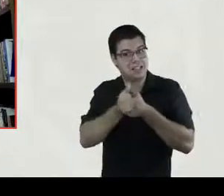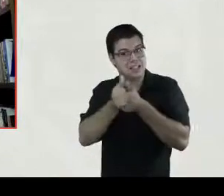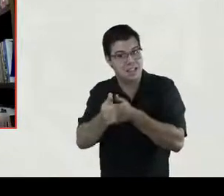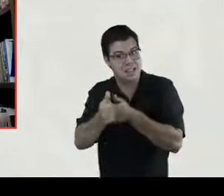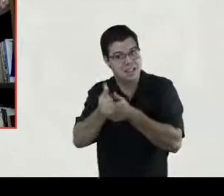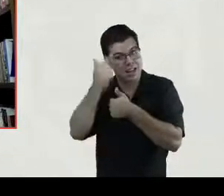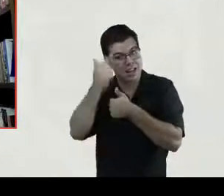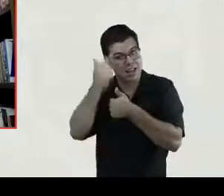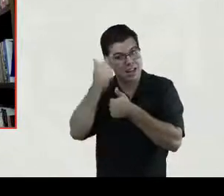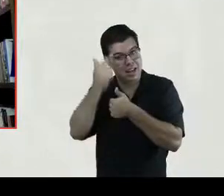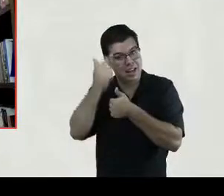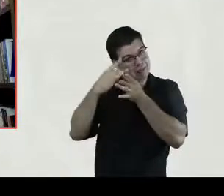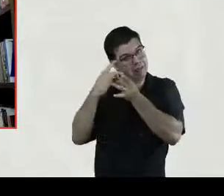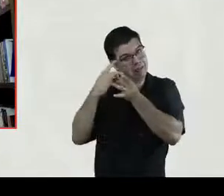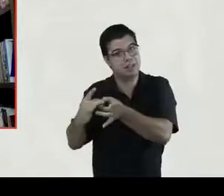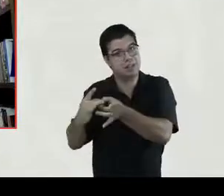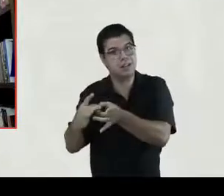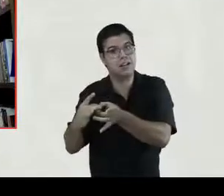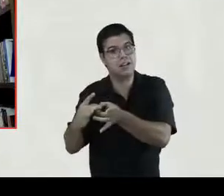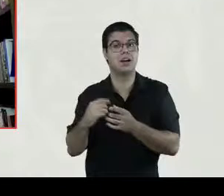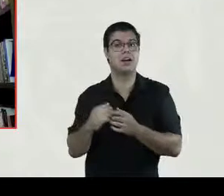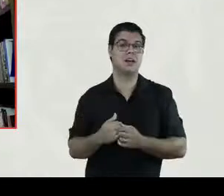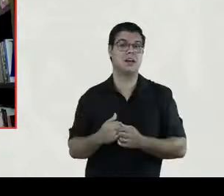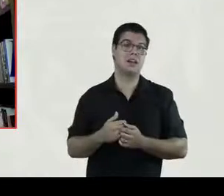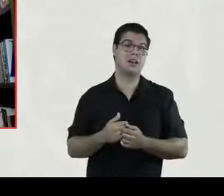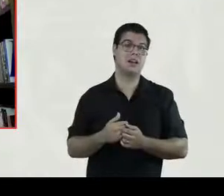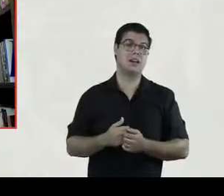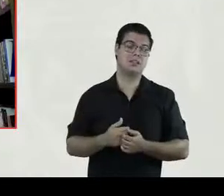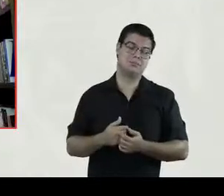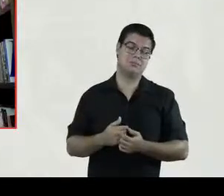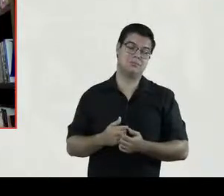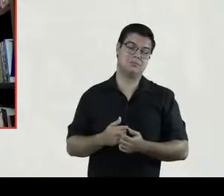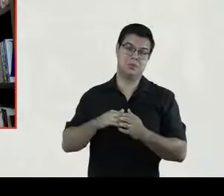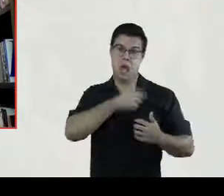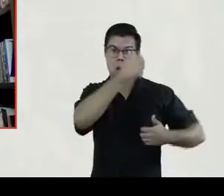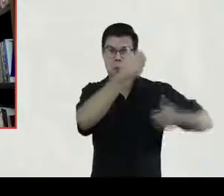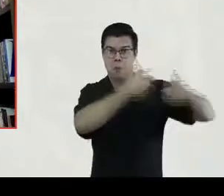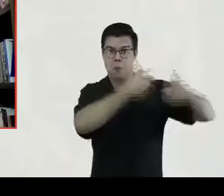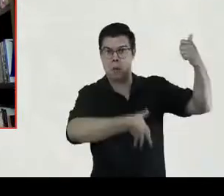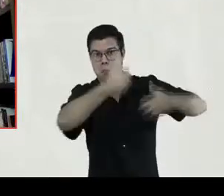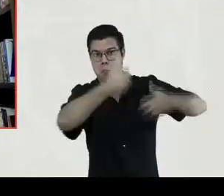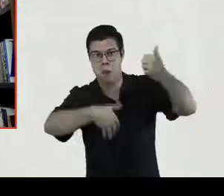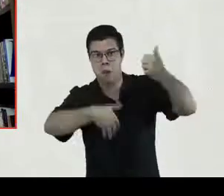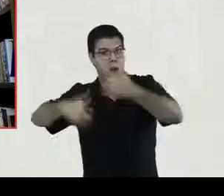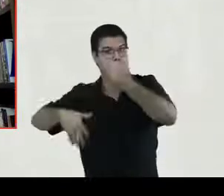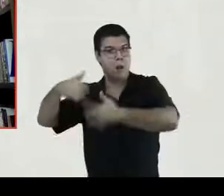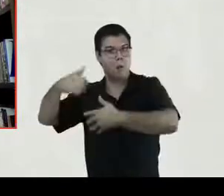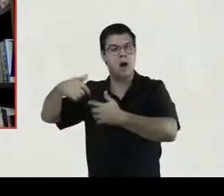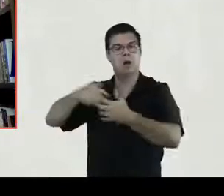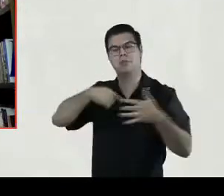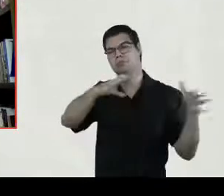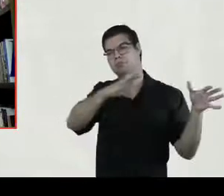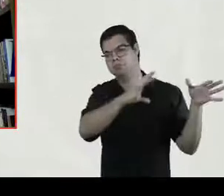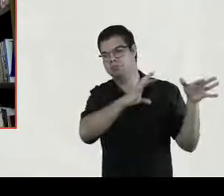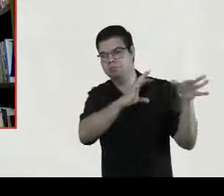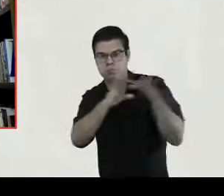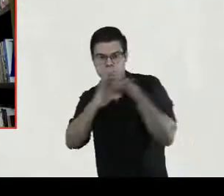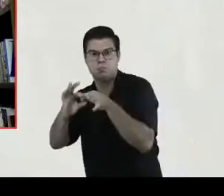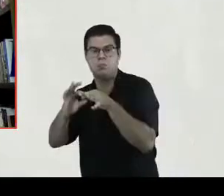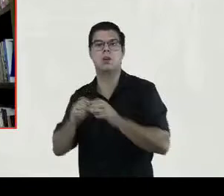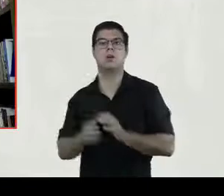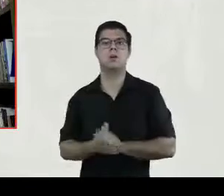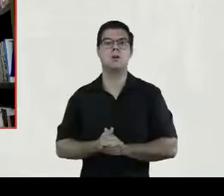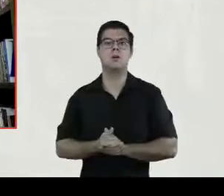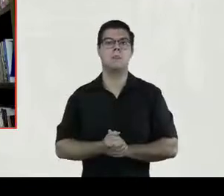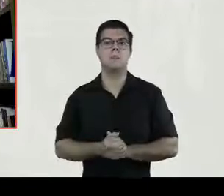linha de raciocínio, tomando como parâmetro, evidentemente, tudo que foi abordado aqui nesta sessão. E,